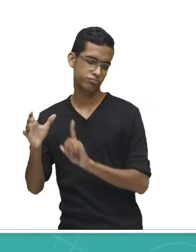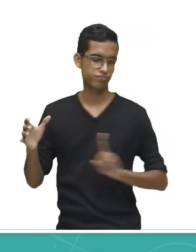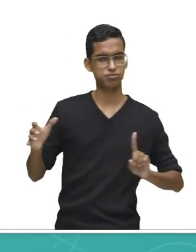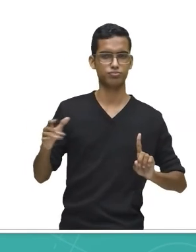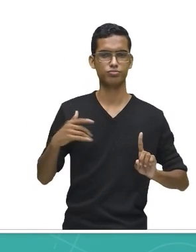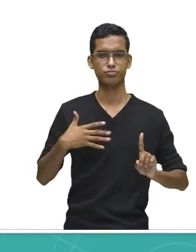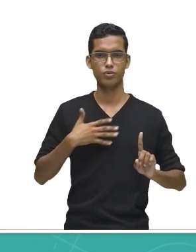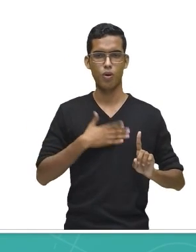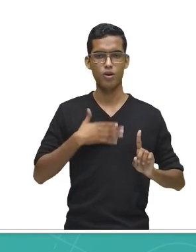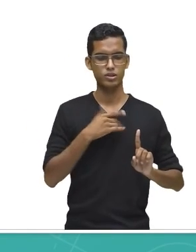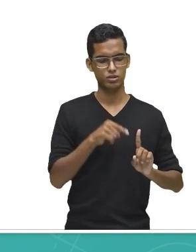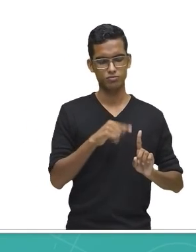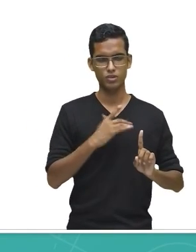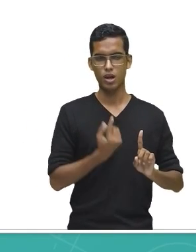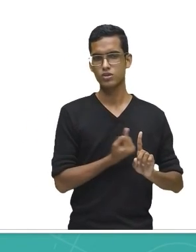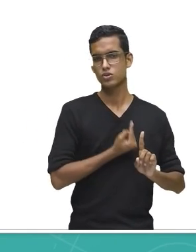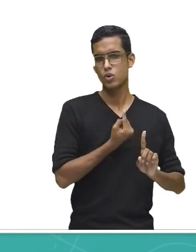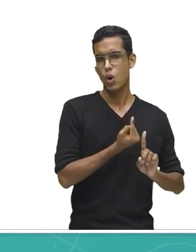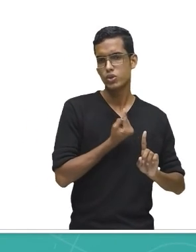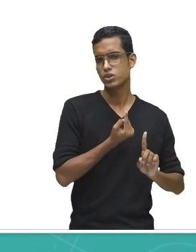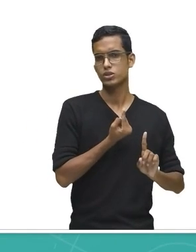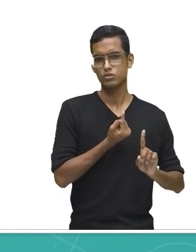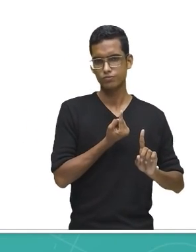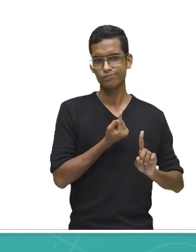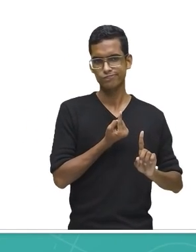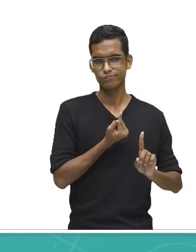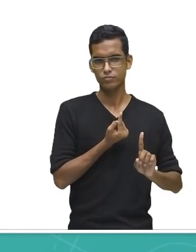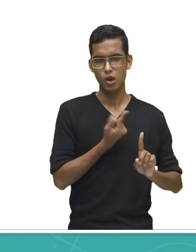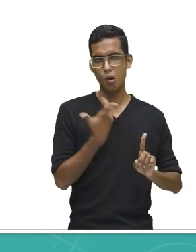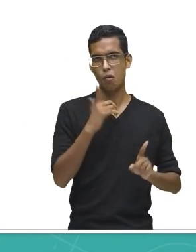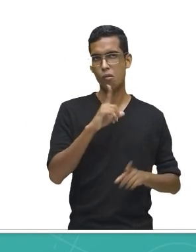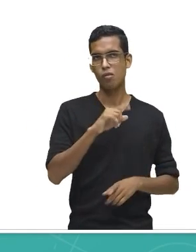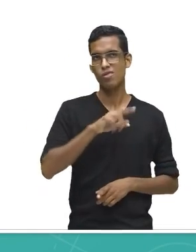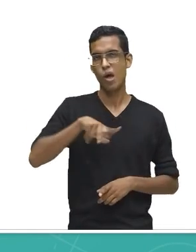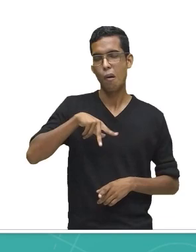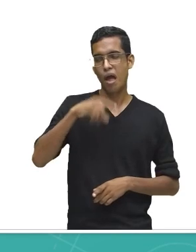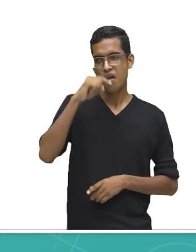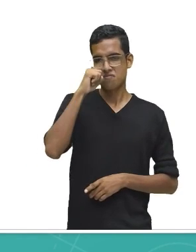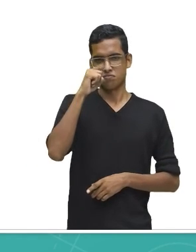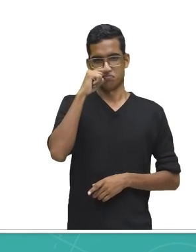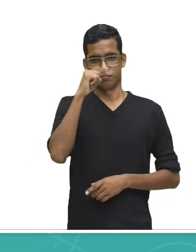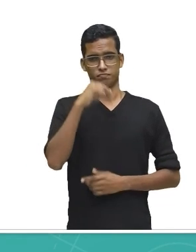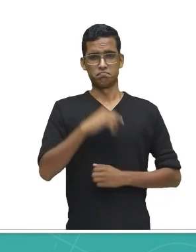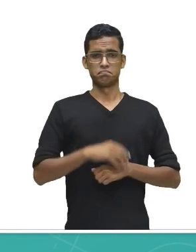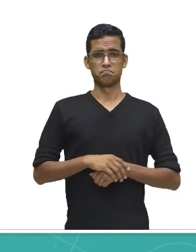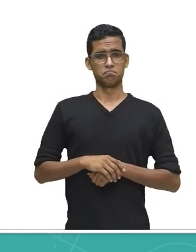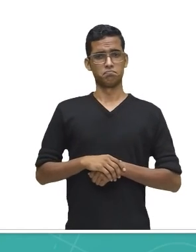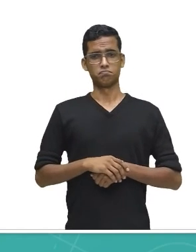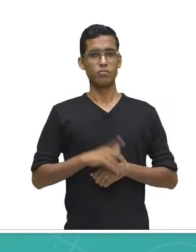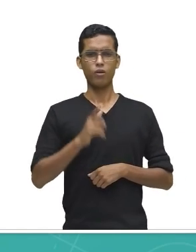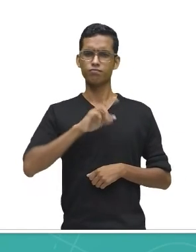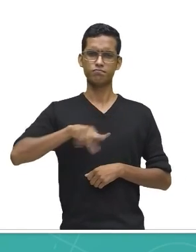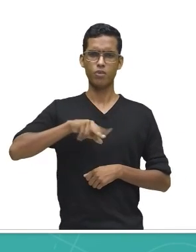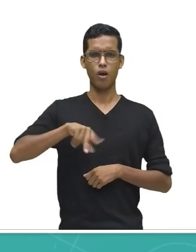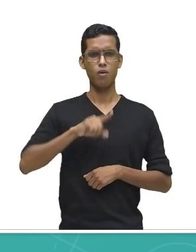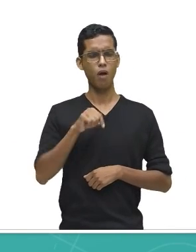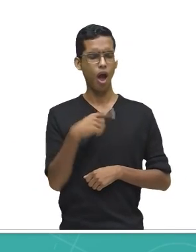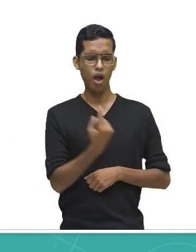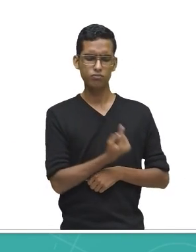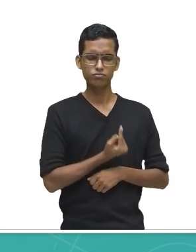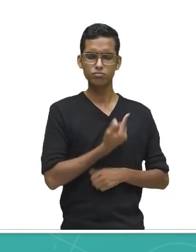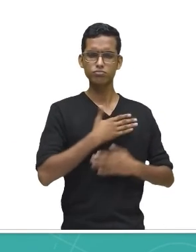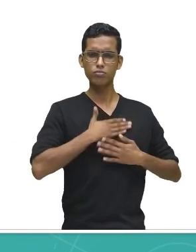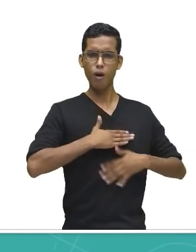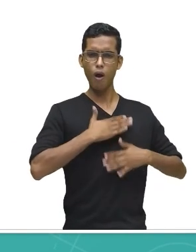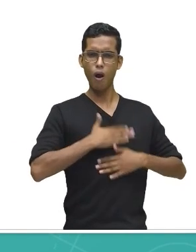amostrada, né, que não gosta de aparecer, então é uma pessoa pudica, que gosta de estar lá no cantinho dela,